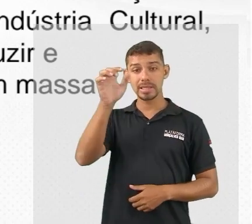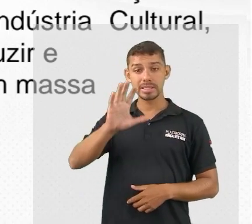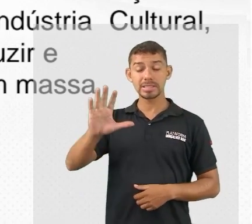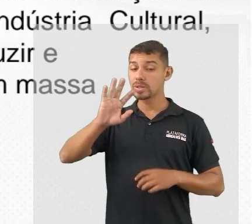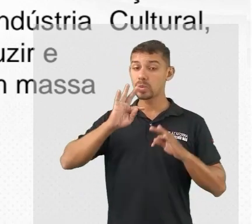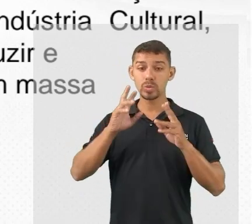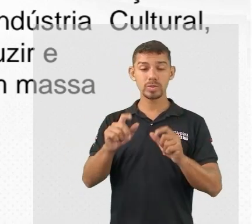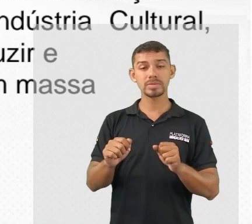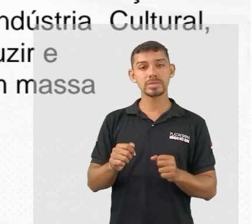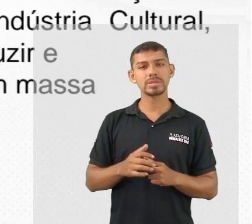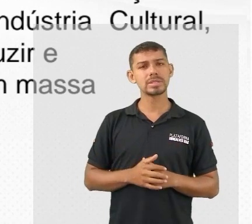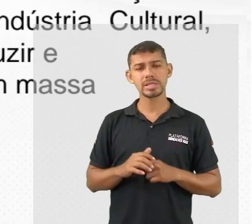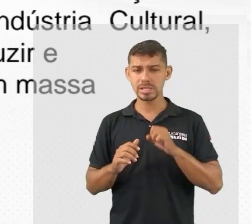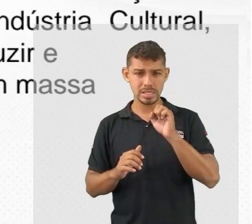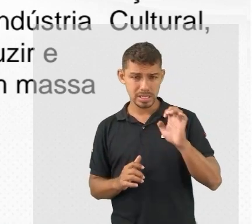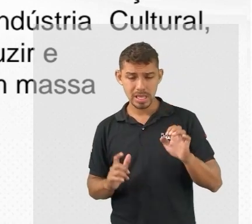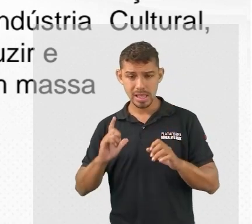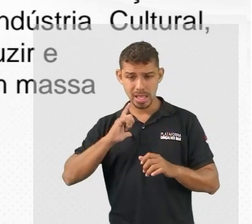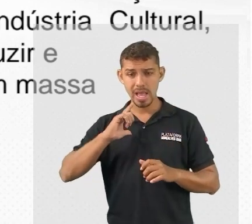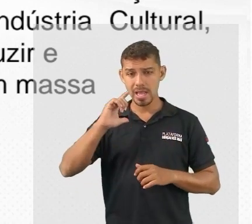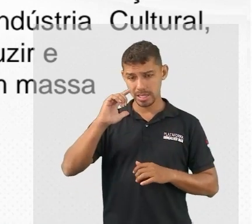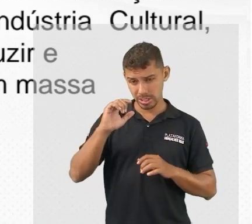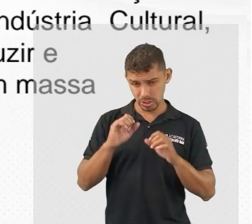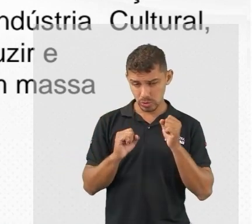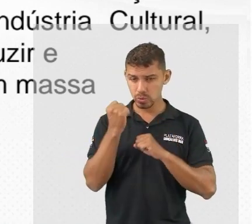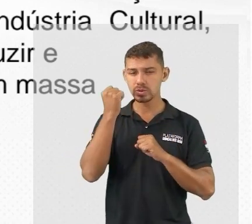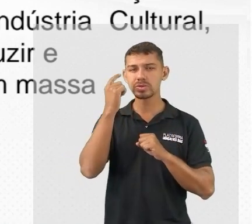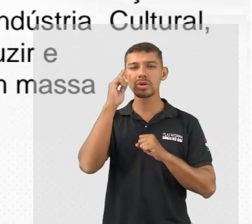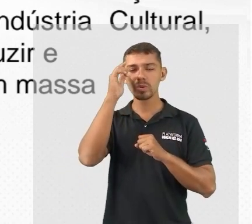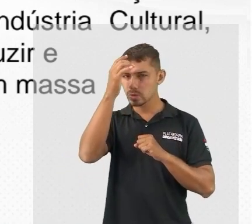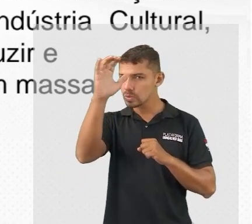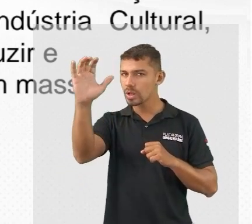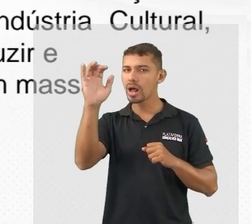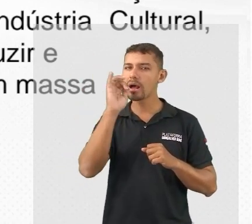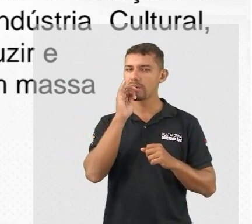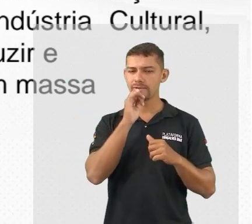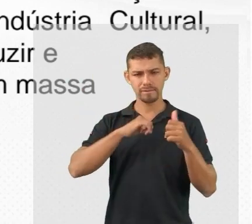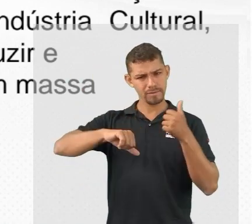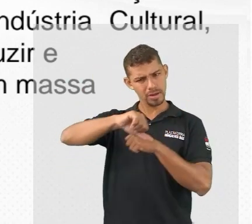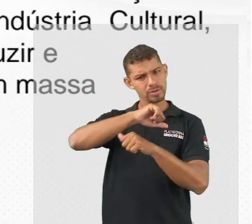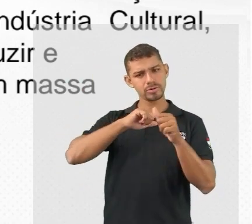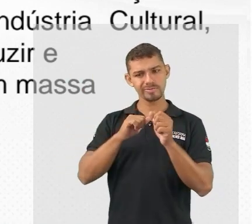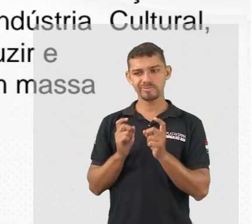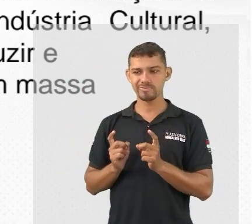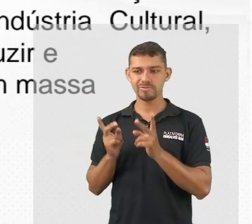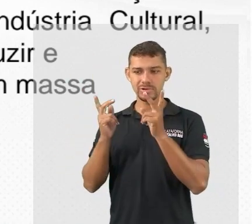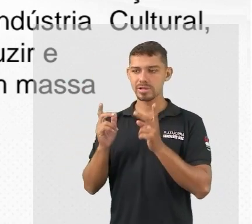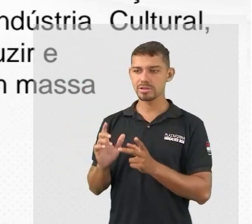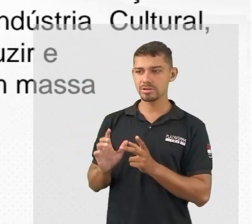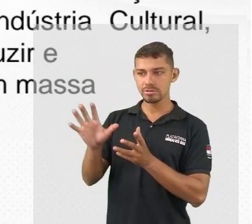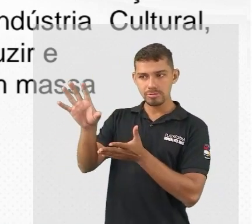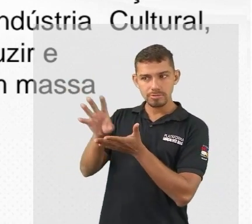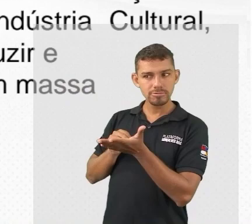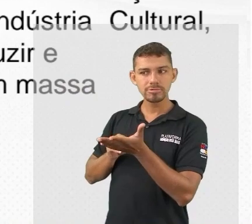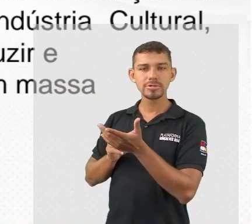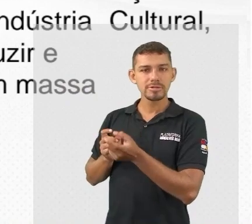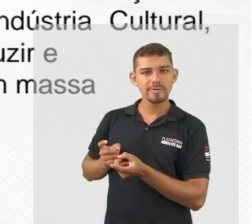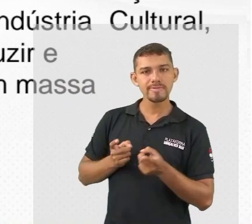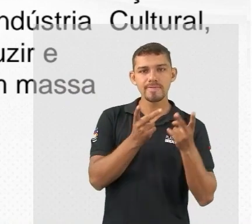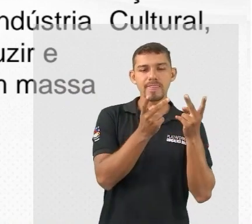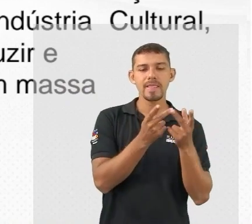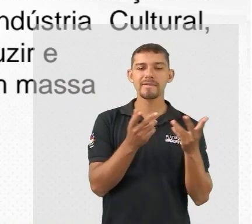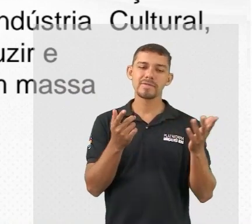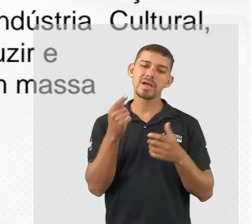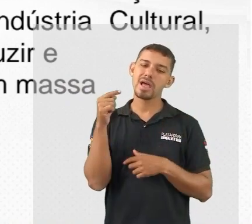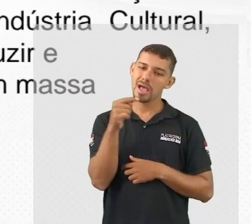Então, se por um lado eu tenho a indústria cultural que transforma os padrões culturais em comércio, em mercadoria, essa